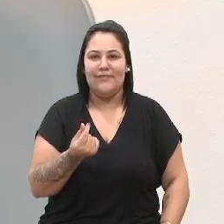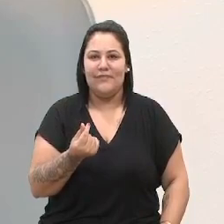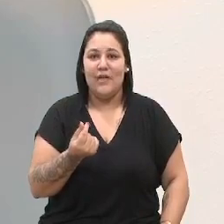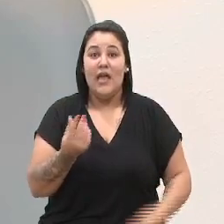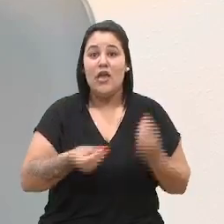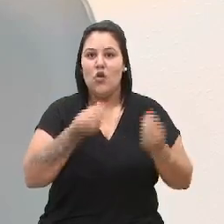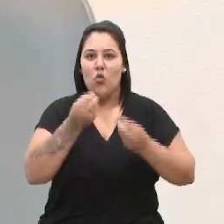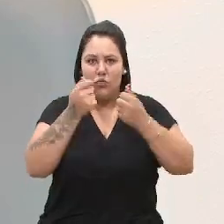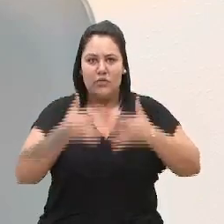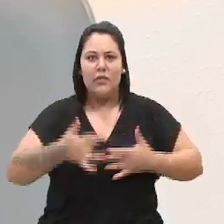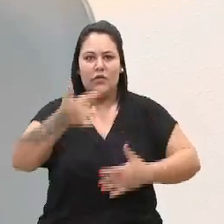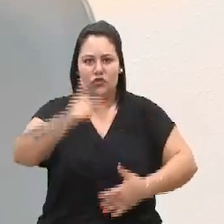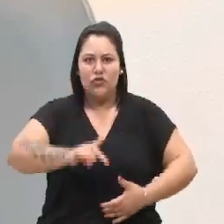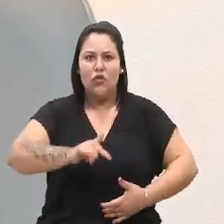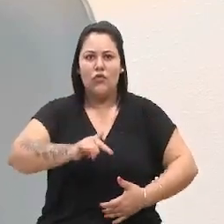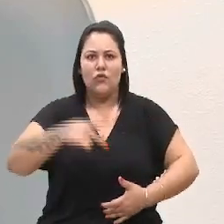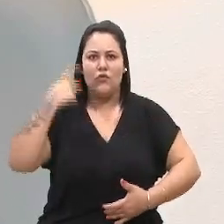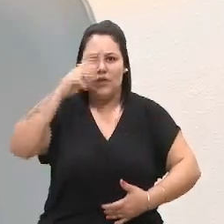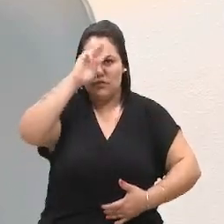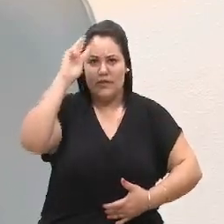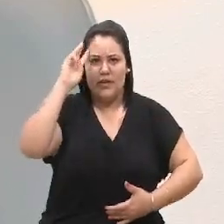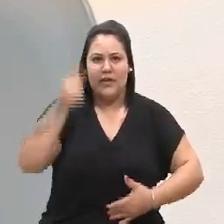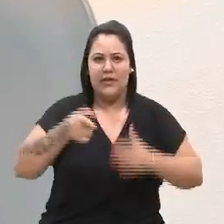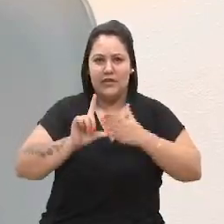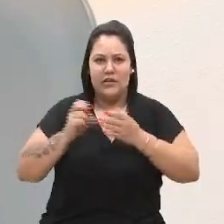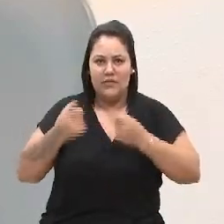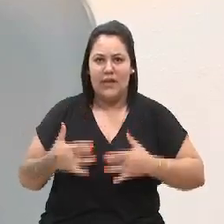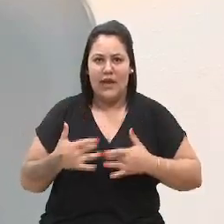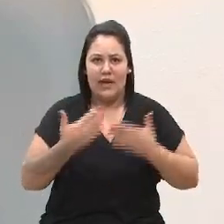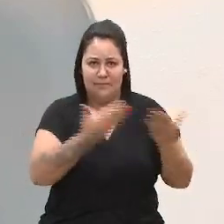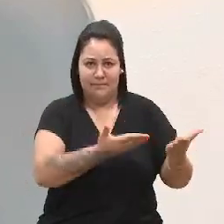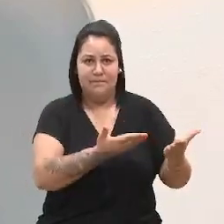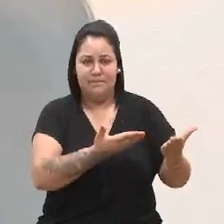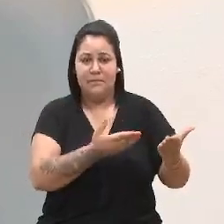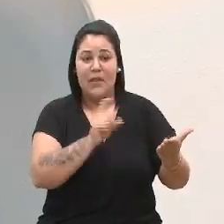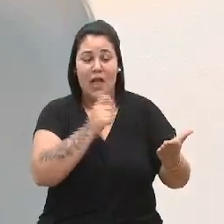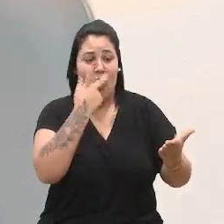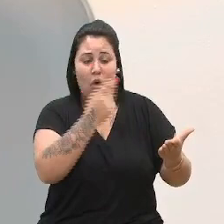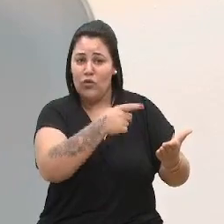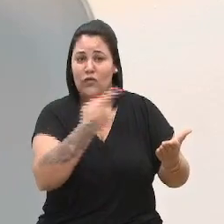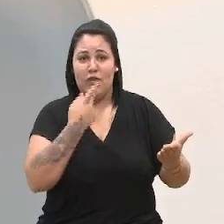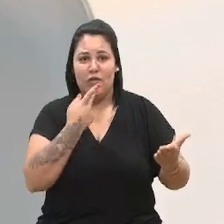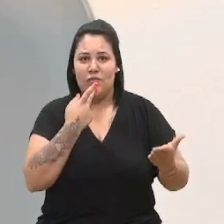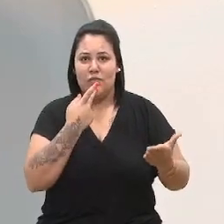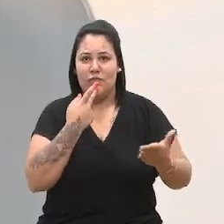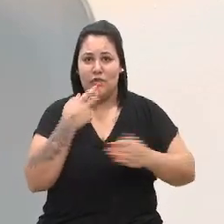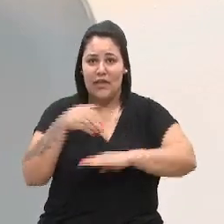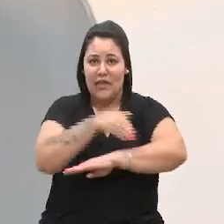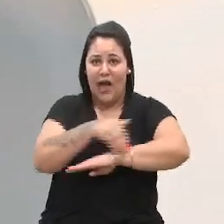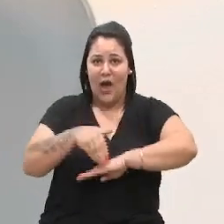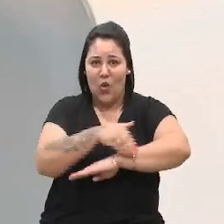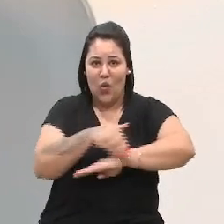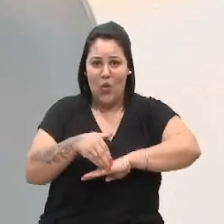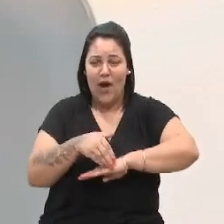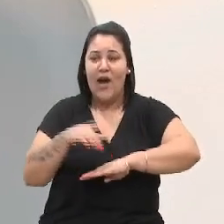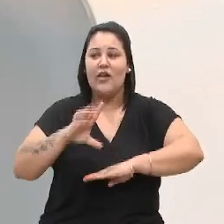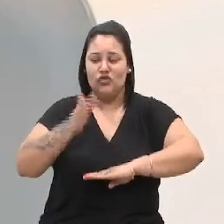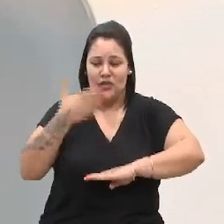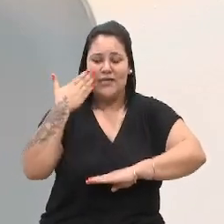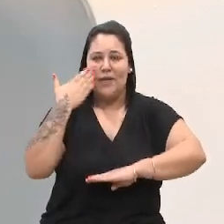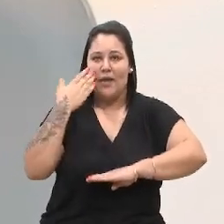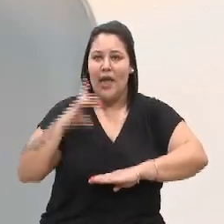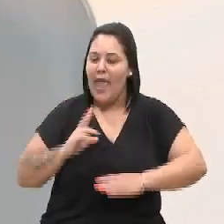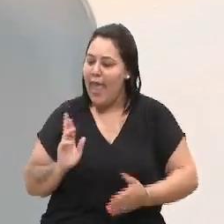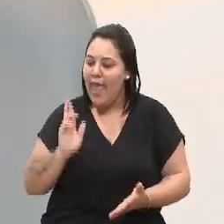vou reforçar, vereador Valim, antes de passar, que é o que o senhor comentou. Quando a rua está destruída, e a gente sabe, tem ruas que